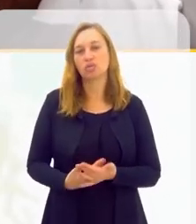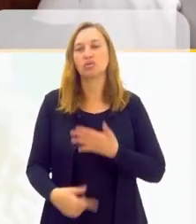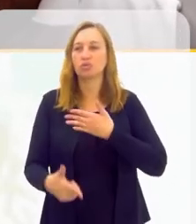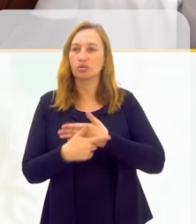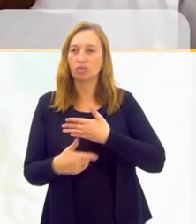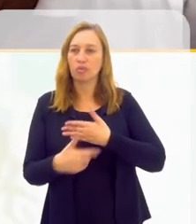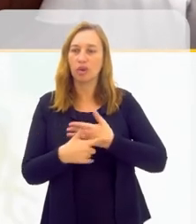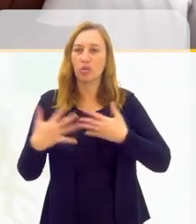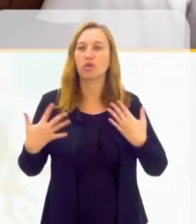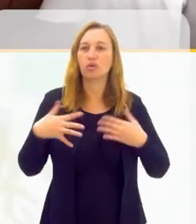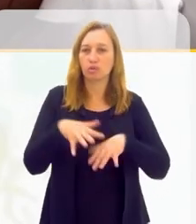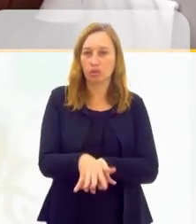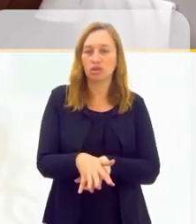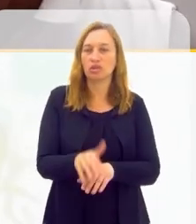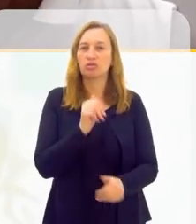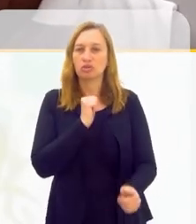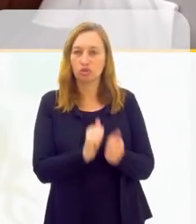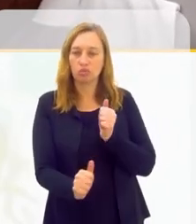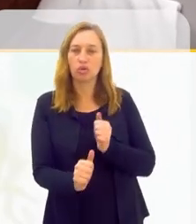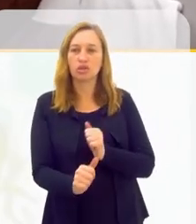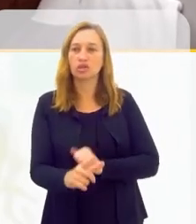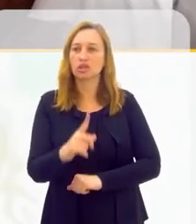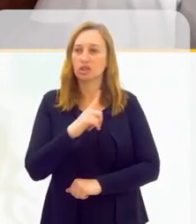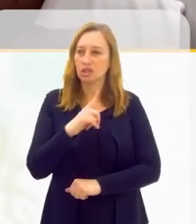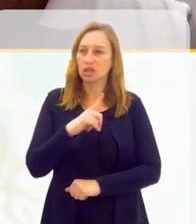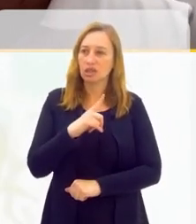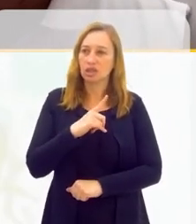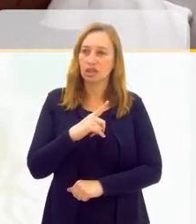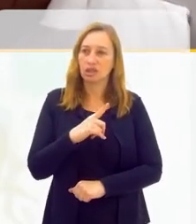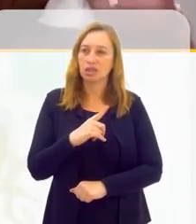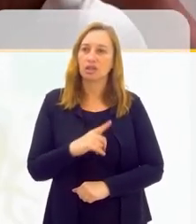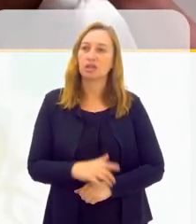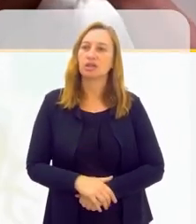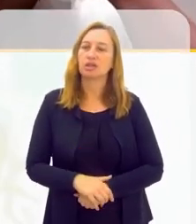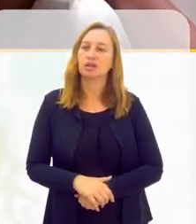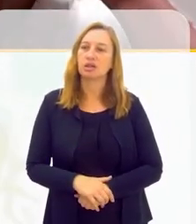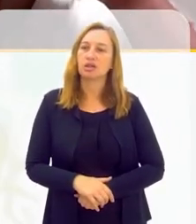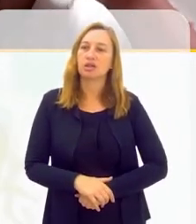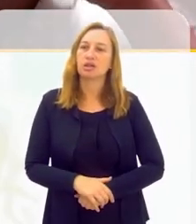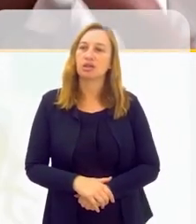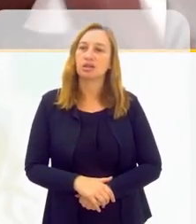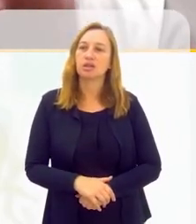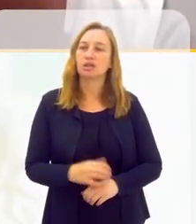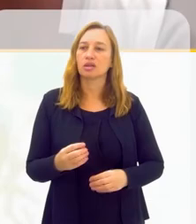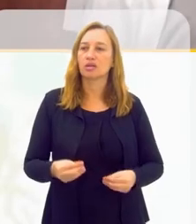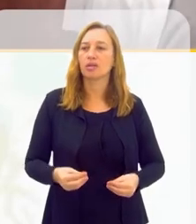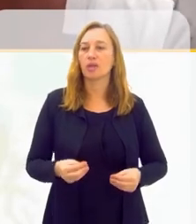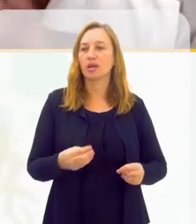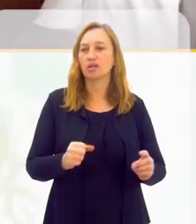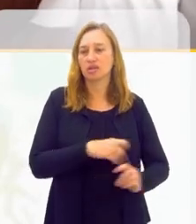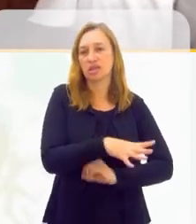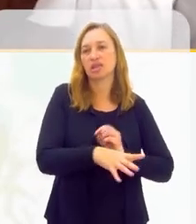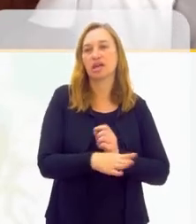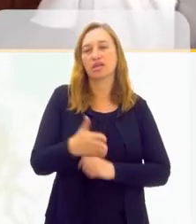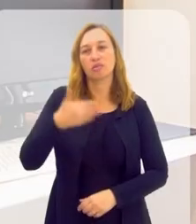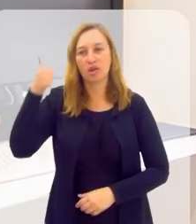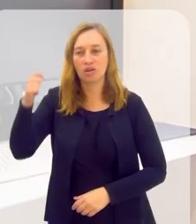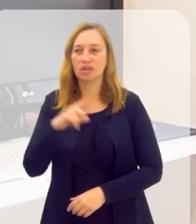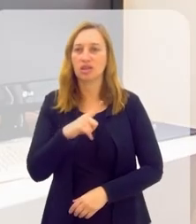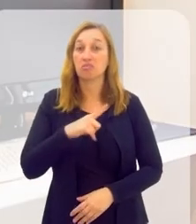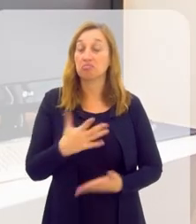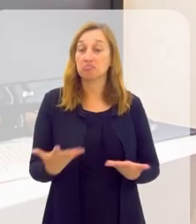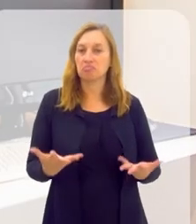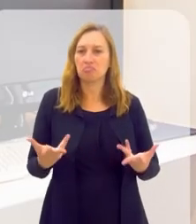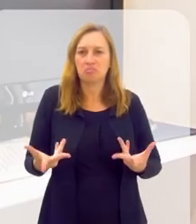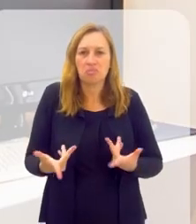papel inclusivo que o desporto pode ter e, acima de tudo, no contributo que o desporto pode dar para uma sociedade melhor.